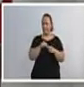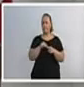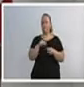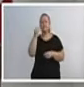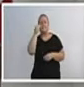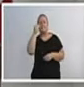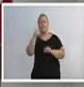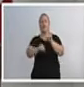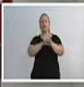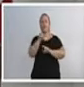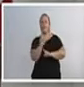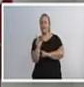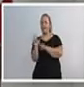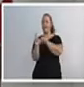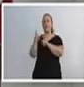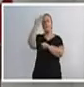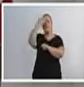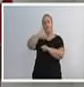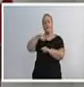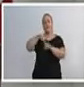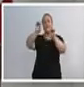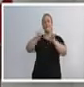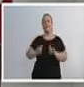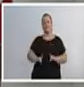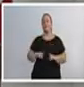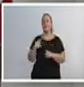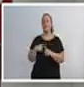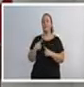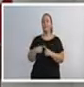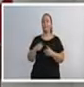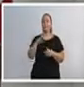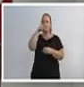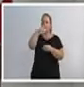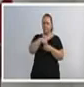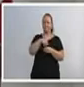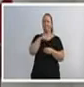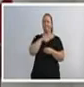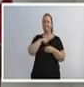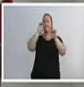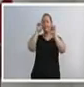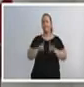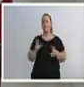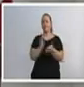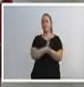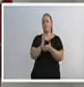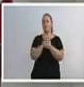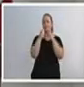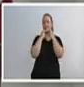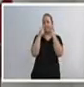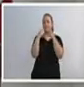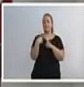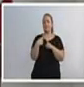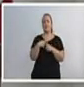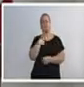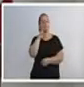uma carteira de identificação, porque muitos desses deficientes, mesmo dentro dos seus direitos, passam por constrangimentos, porque as pessoas não